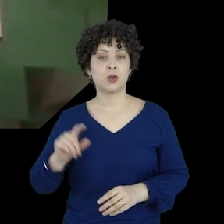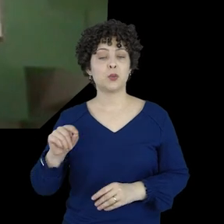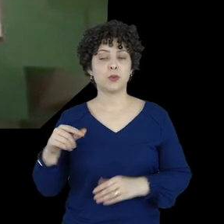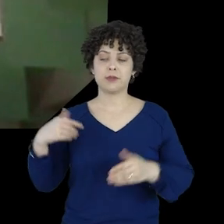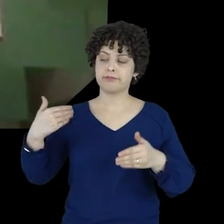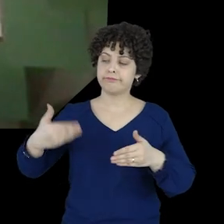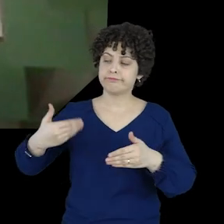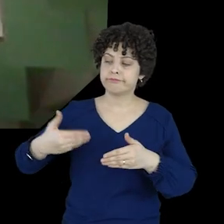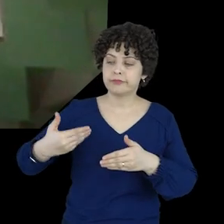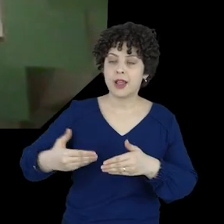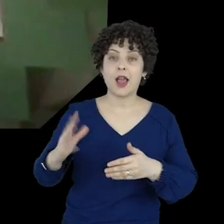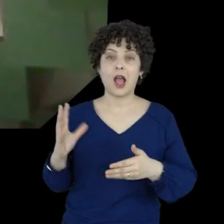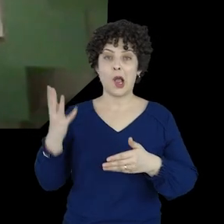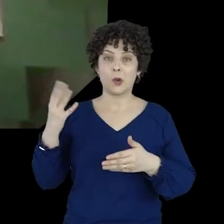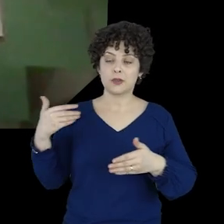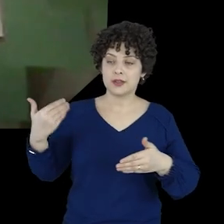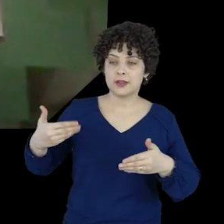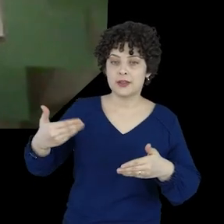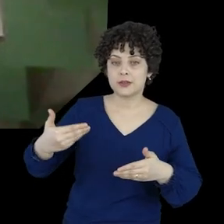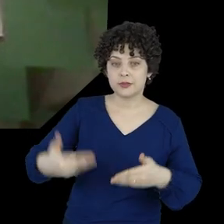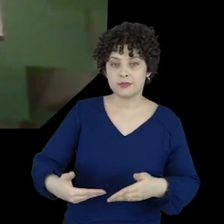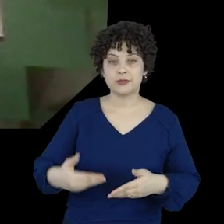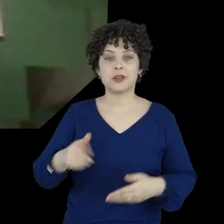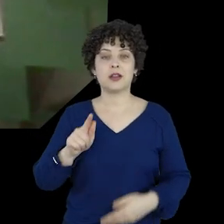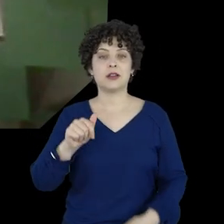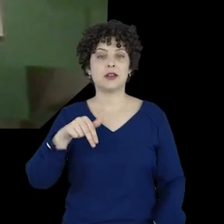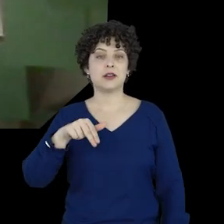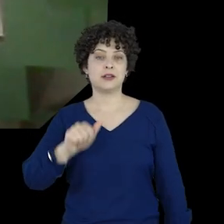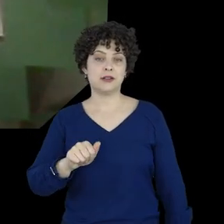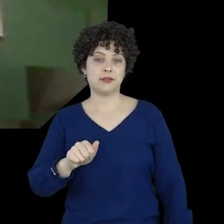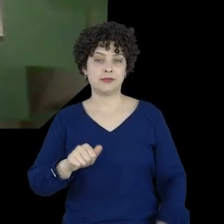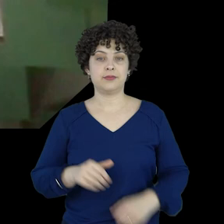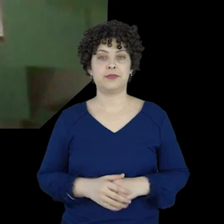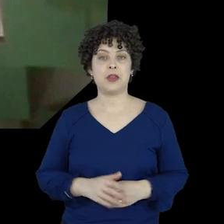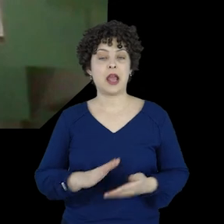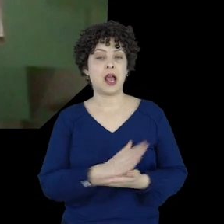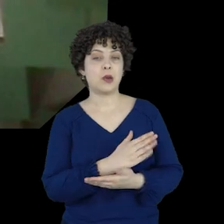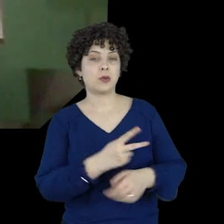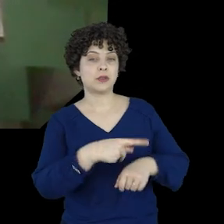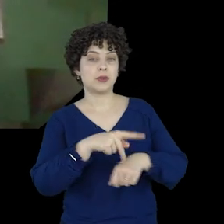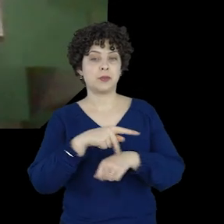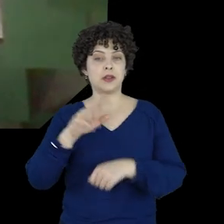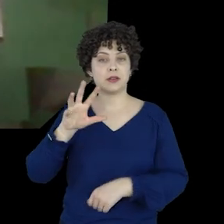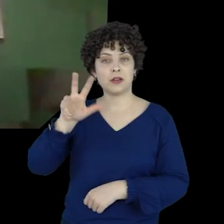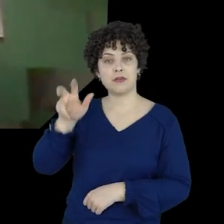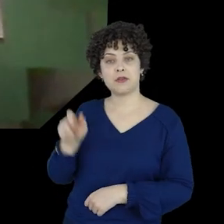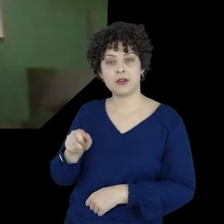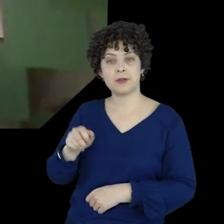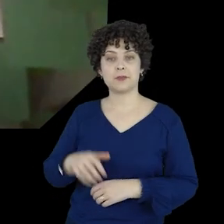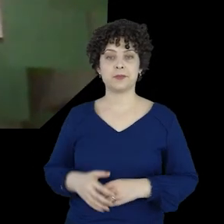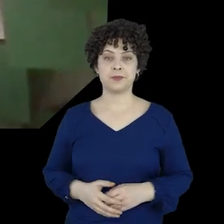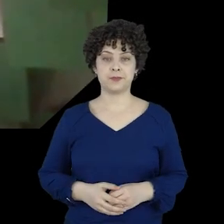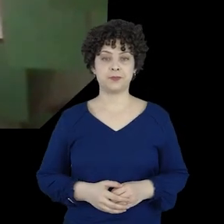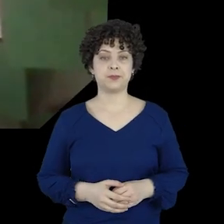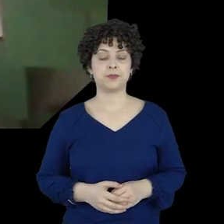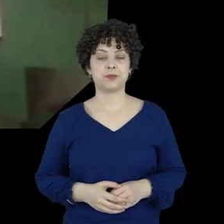resumindo, isso é o que está acontecendo em Gana e em alguns países africanos.